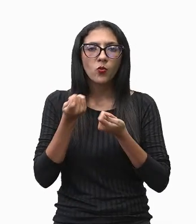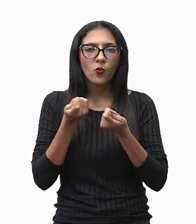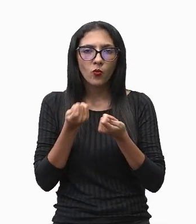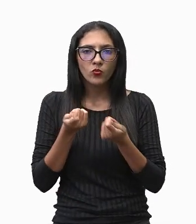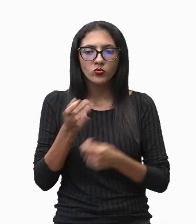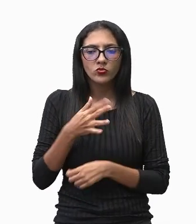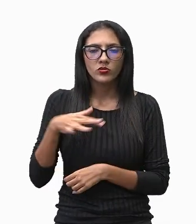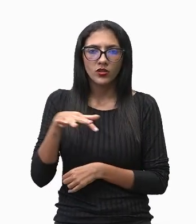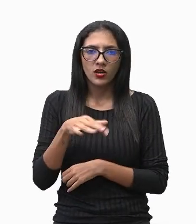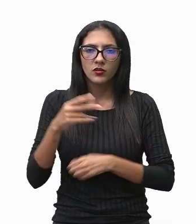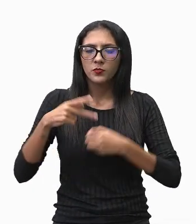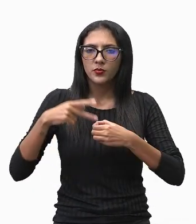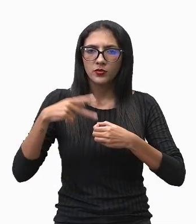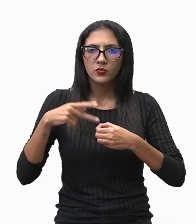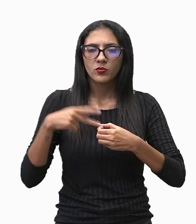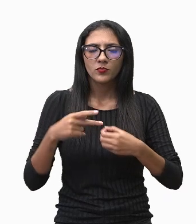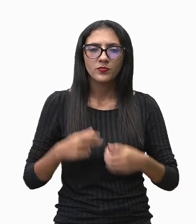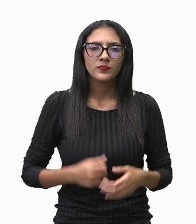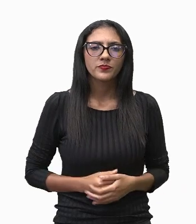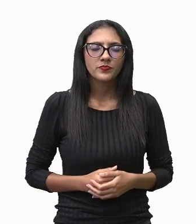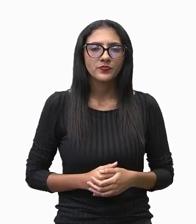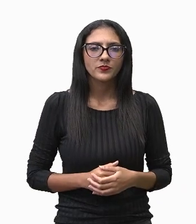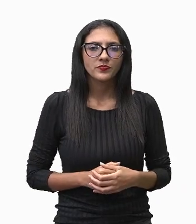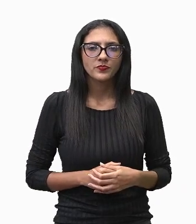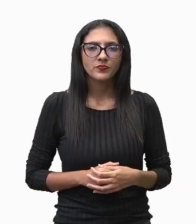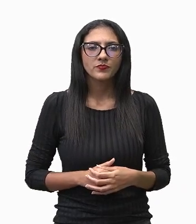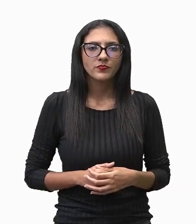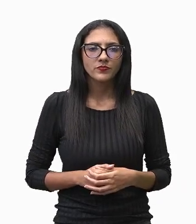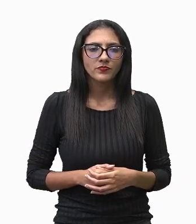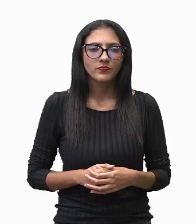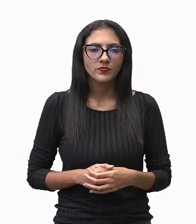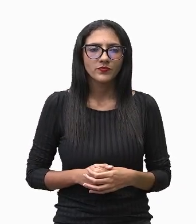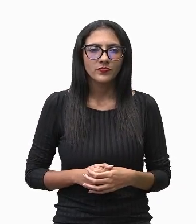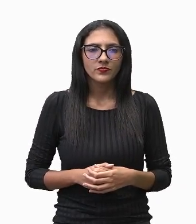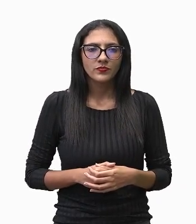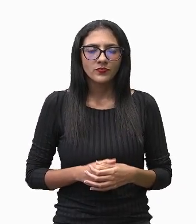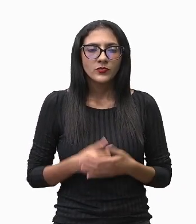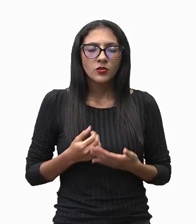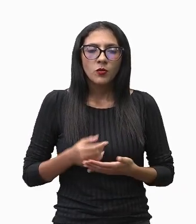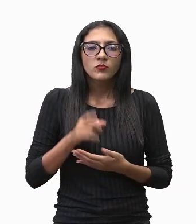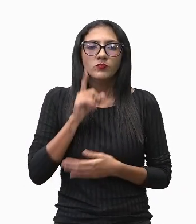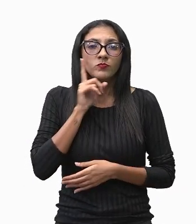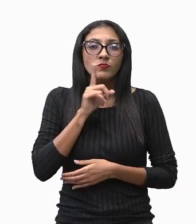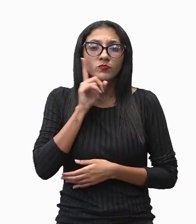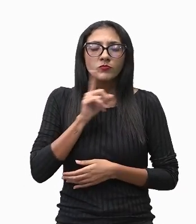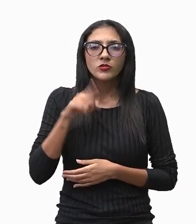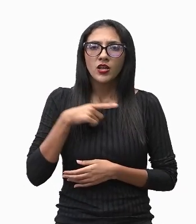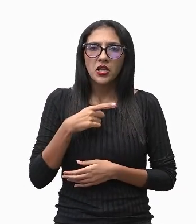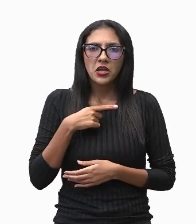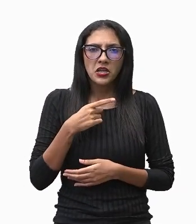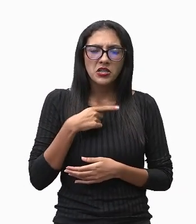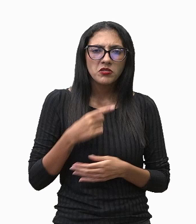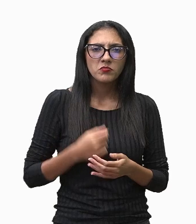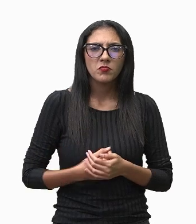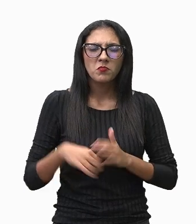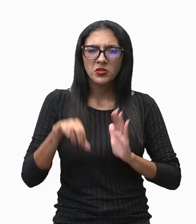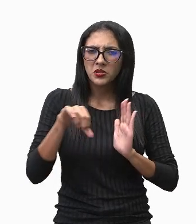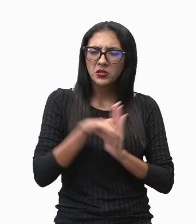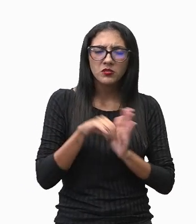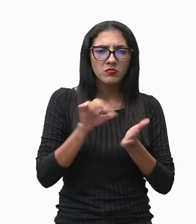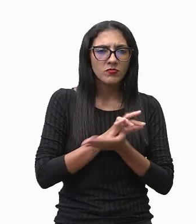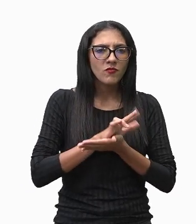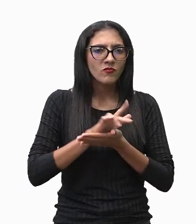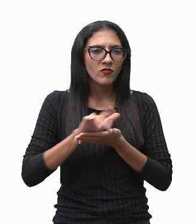de petróleo. Então, os Estados Unidos, ele denunciava essa produção de armas químicas e biológicas lá